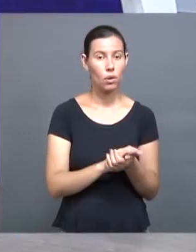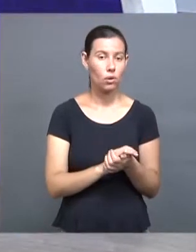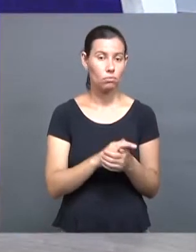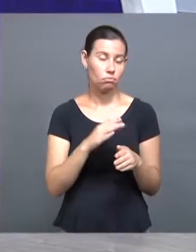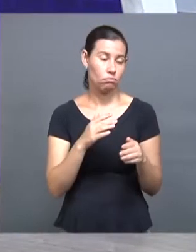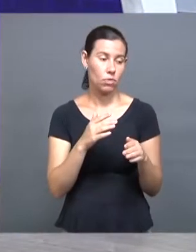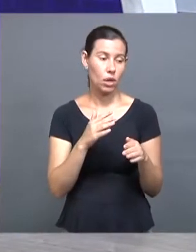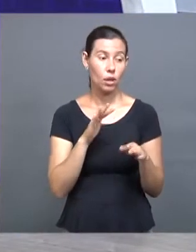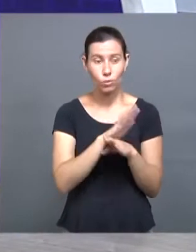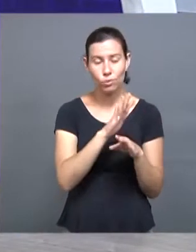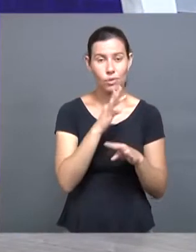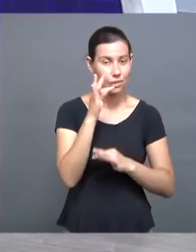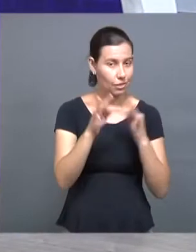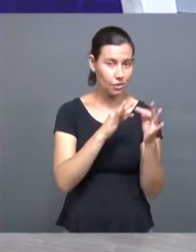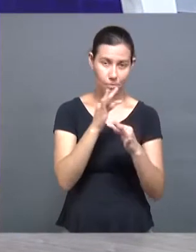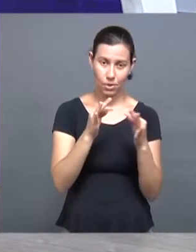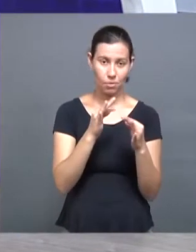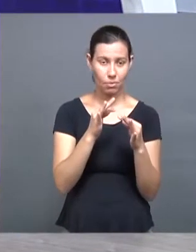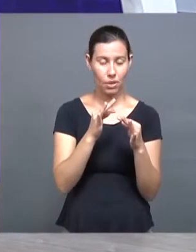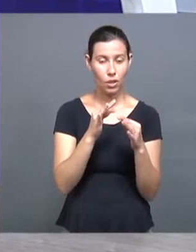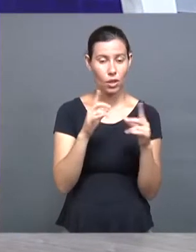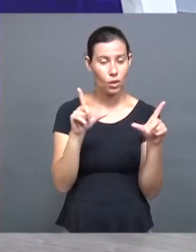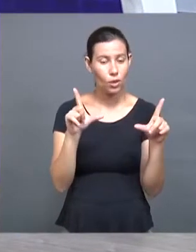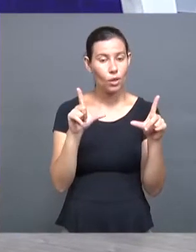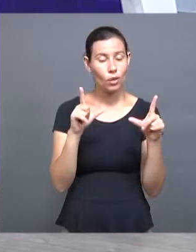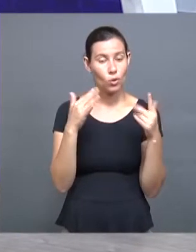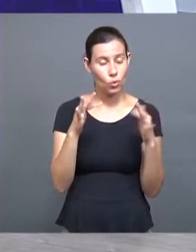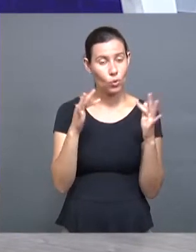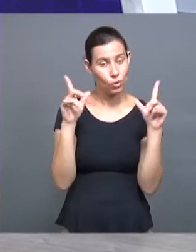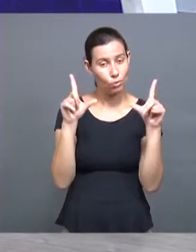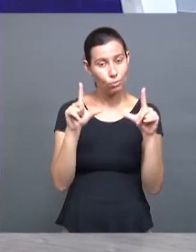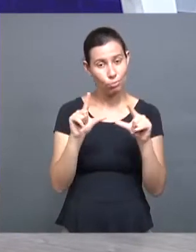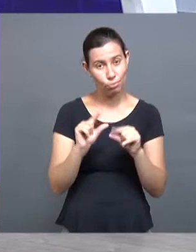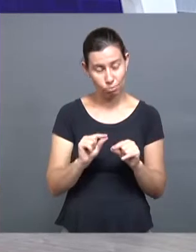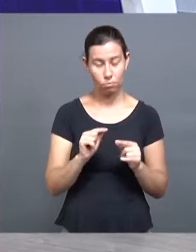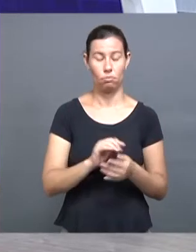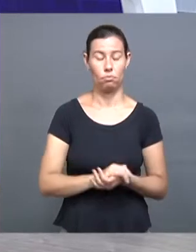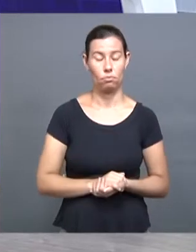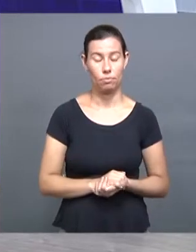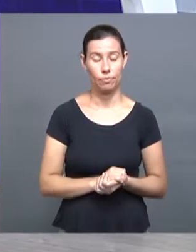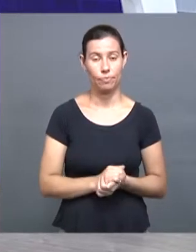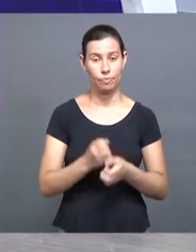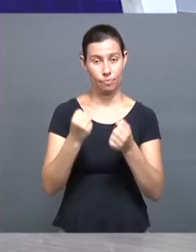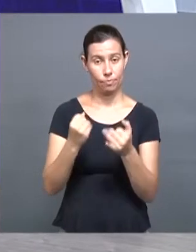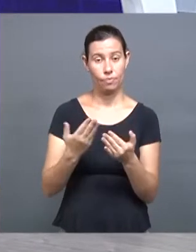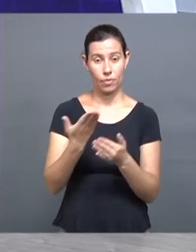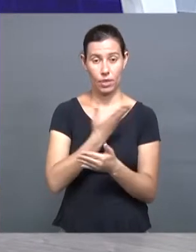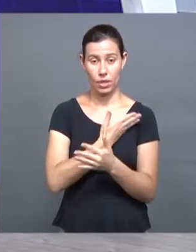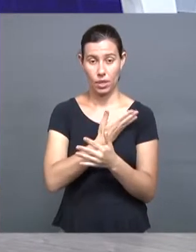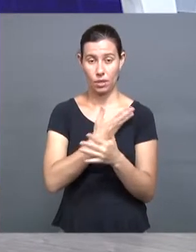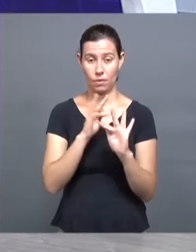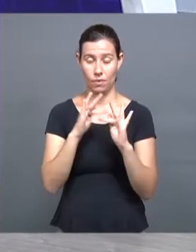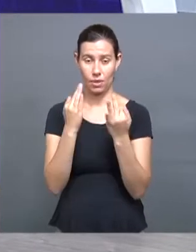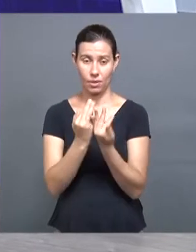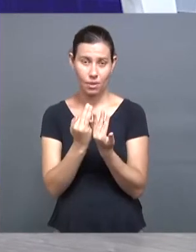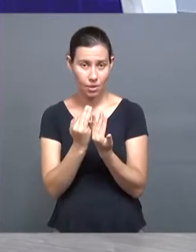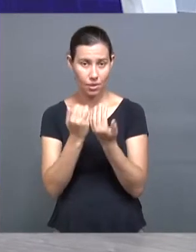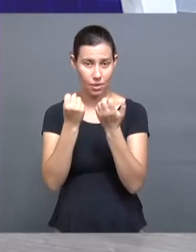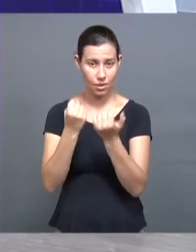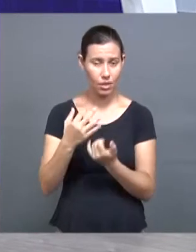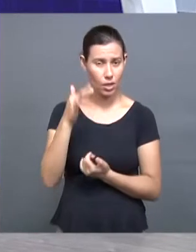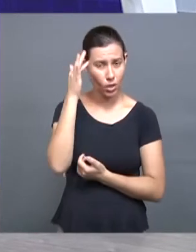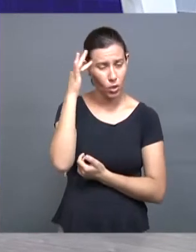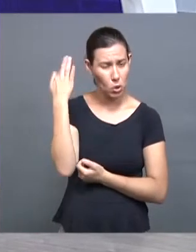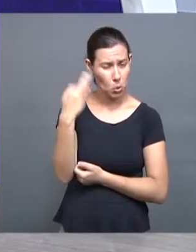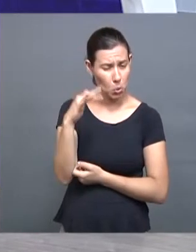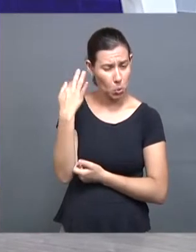E doutor Lauro, às vezes é comum também nós escutarmos amigos, familiares falando o seguinte: minha cabeça está doendo porque